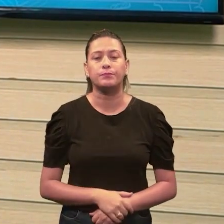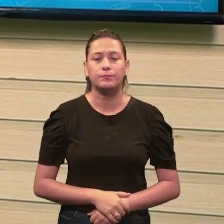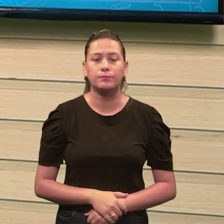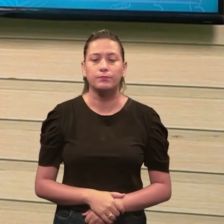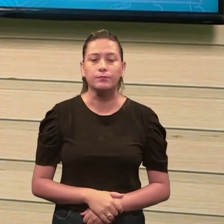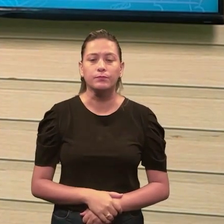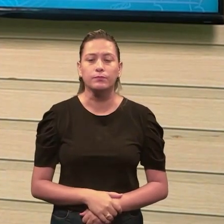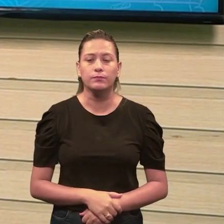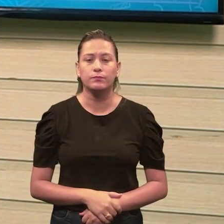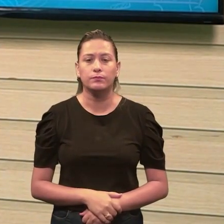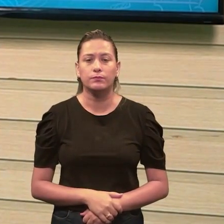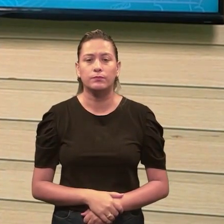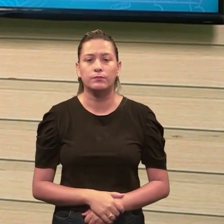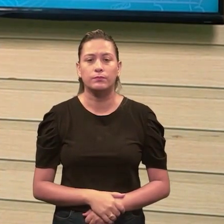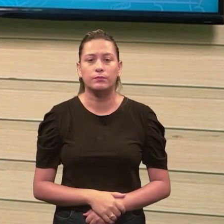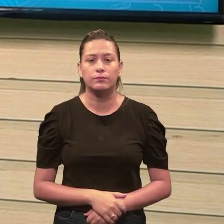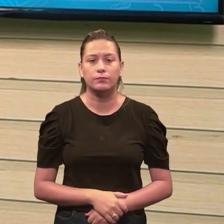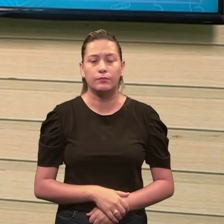Então,